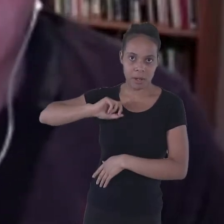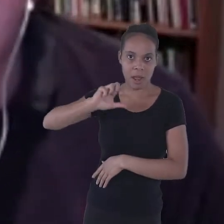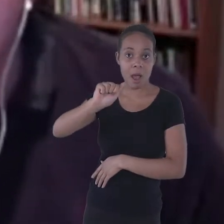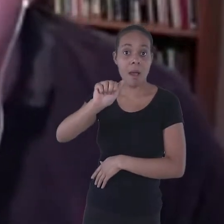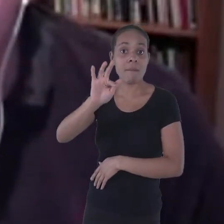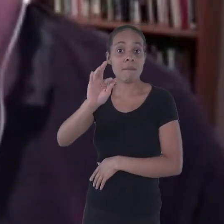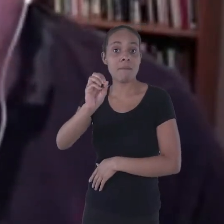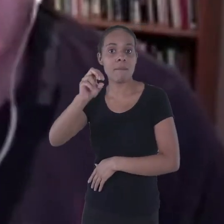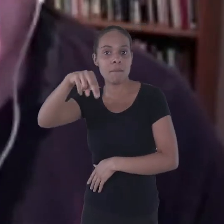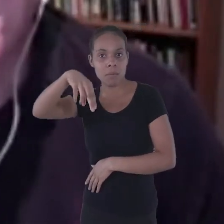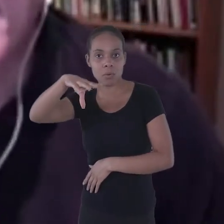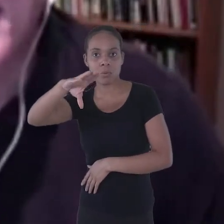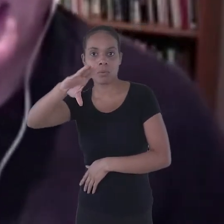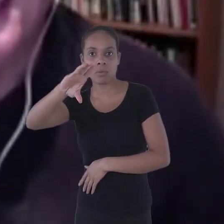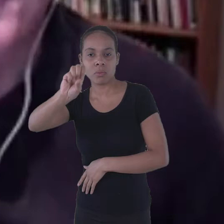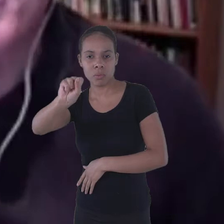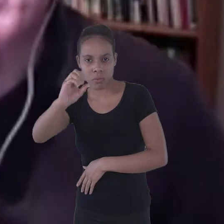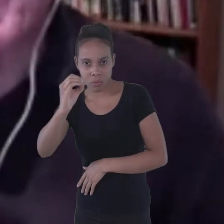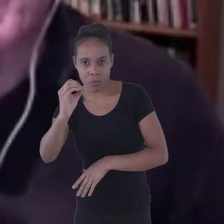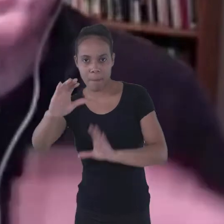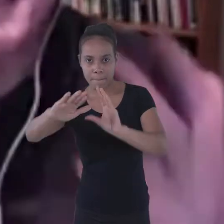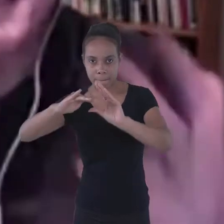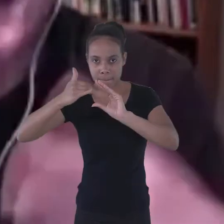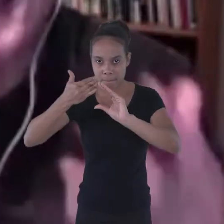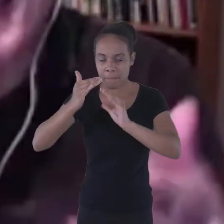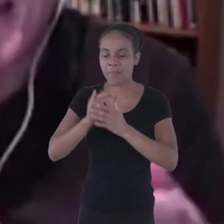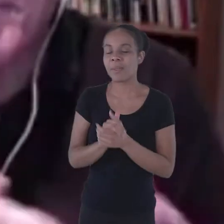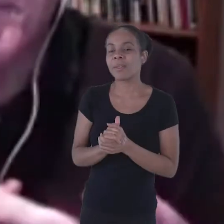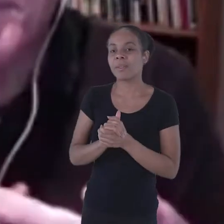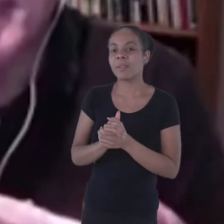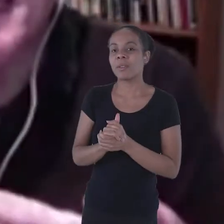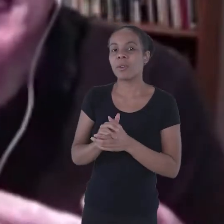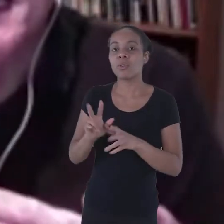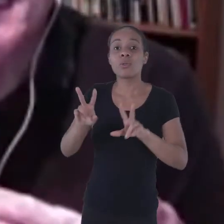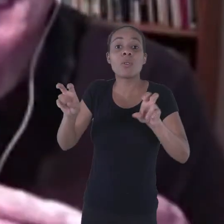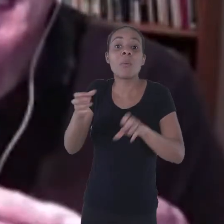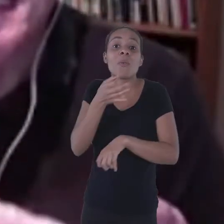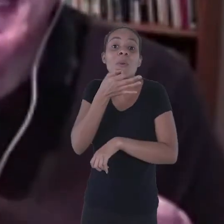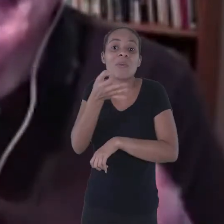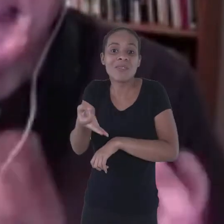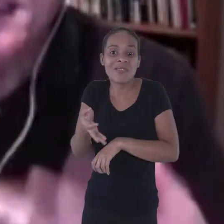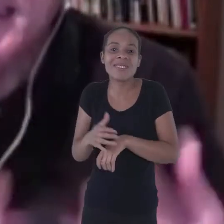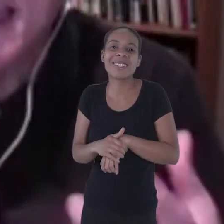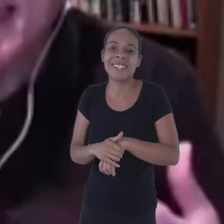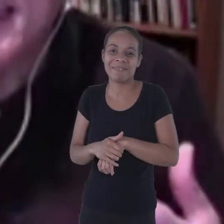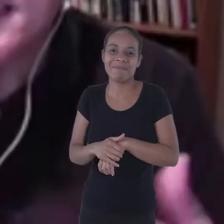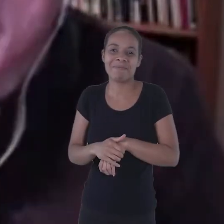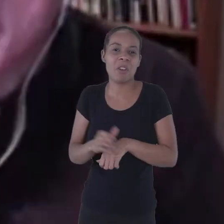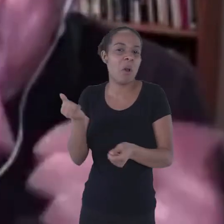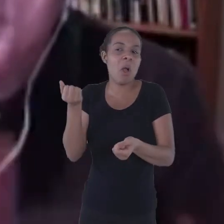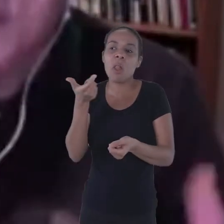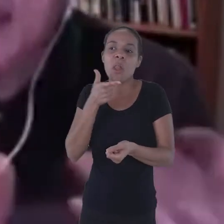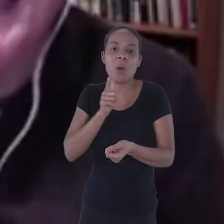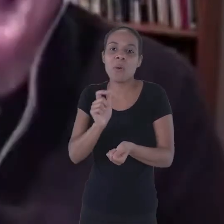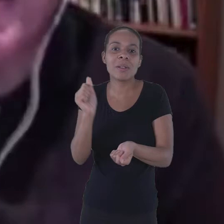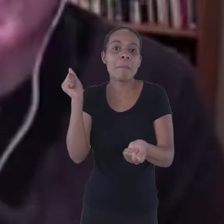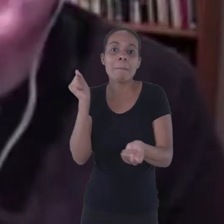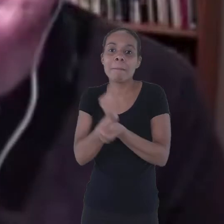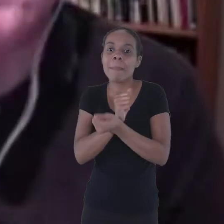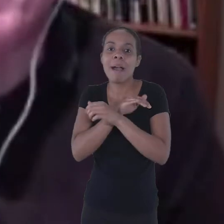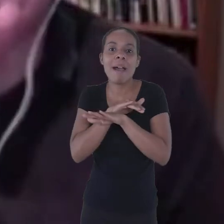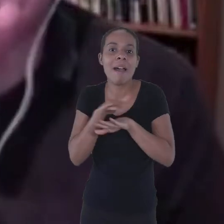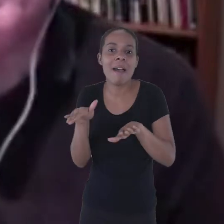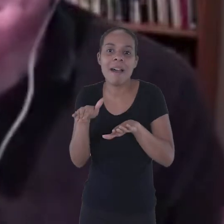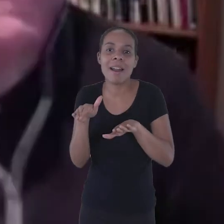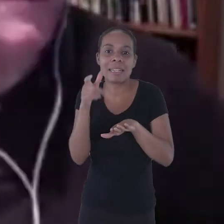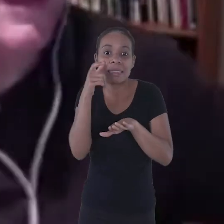que falou, de um comentário que você não consegue parar, né? Desse interesse, que é legal quando você